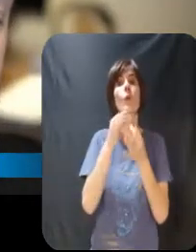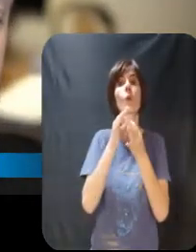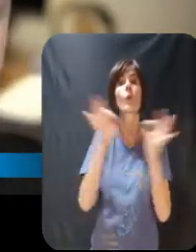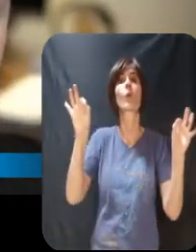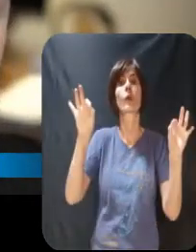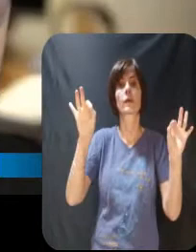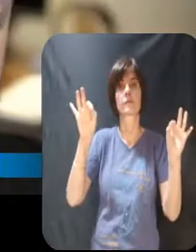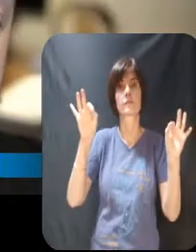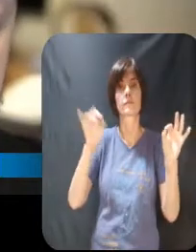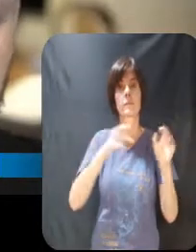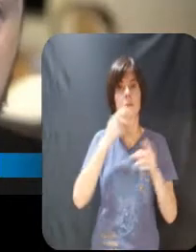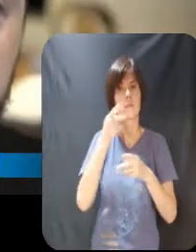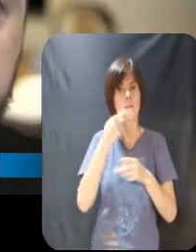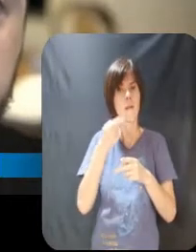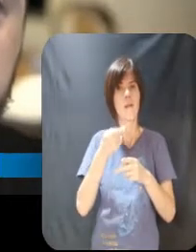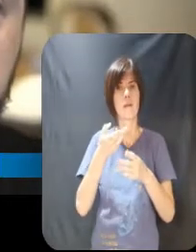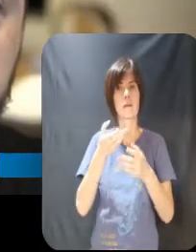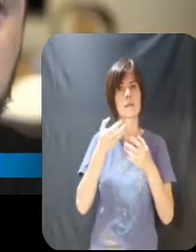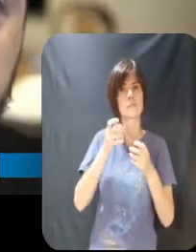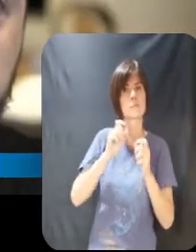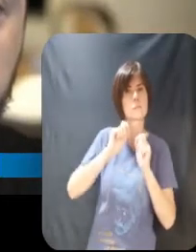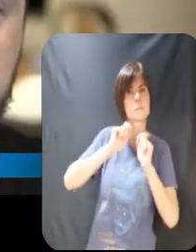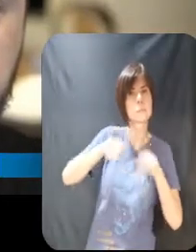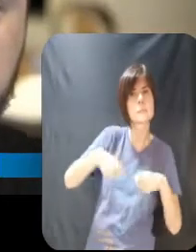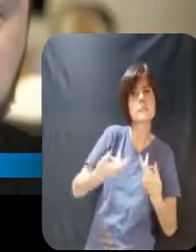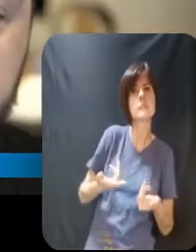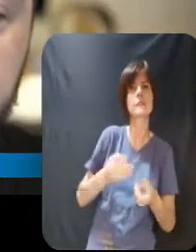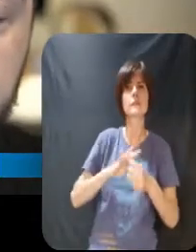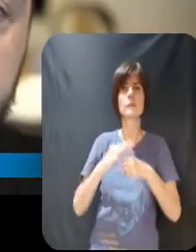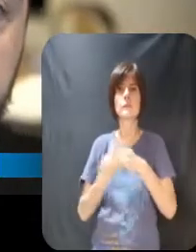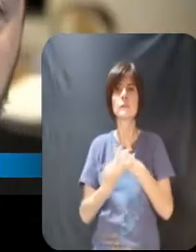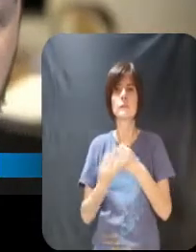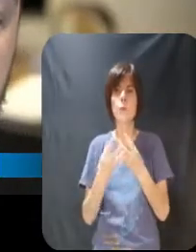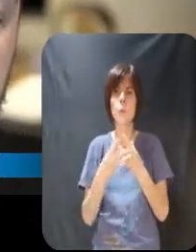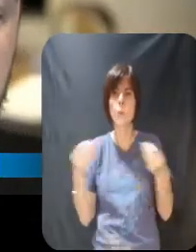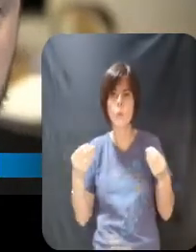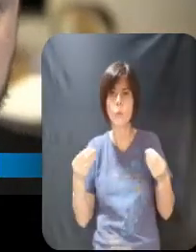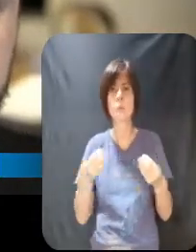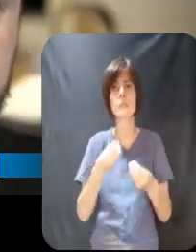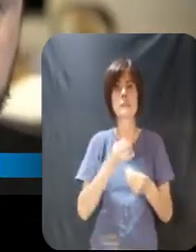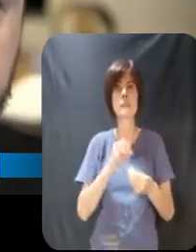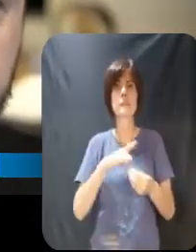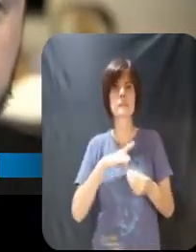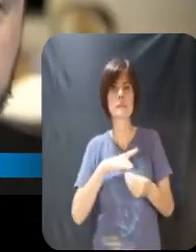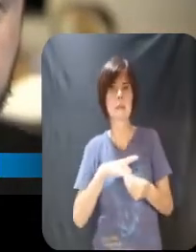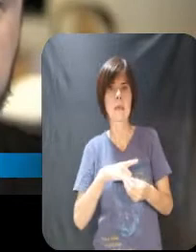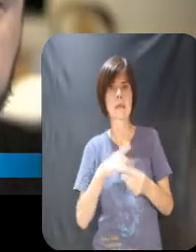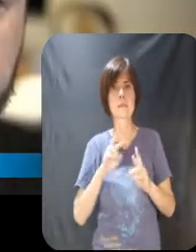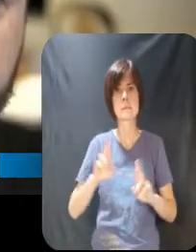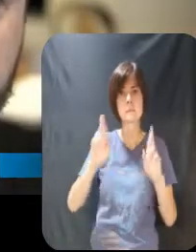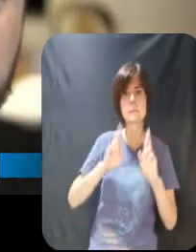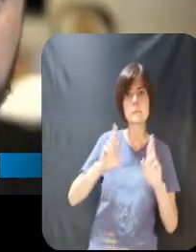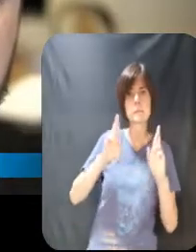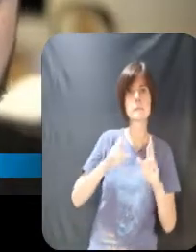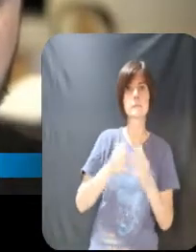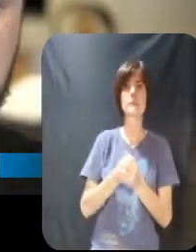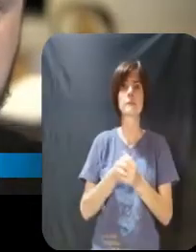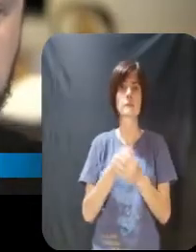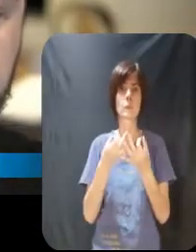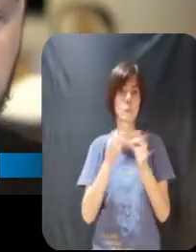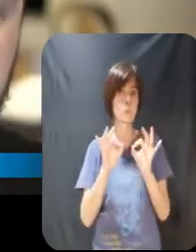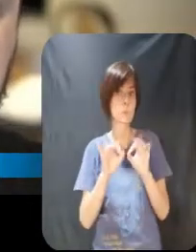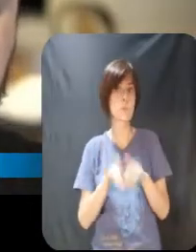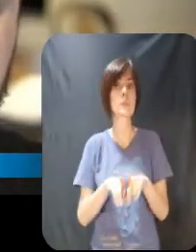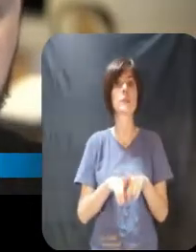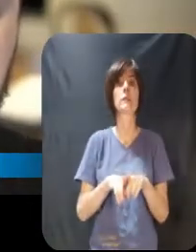possível curar o coronavírus, se temos esperança de curar ele, se o que a gente tem no caminho